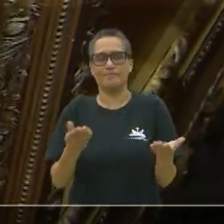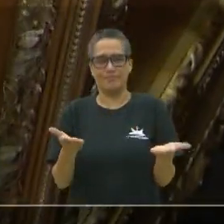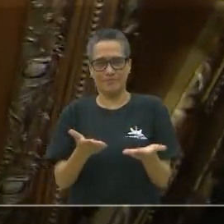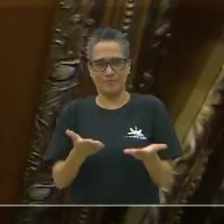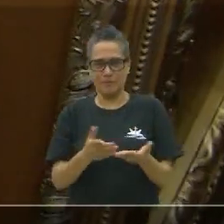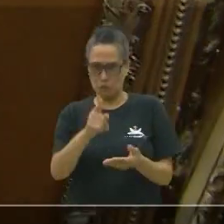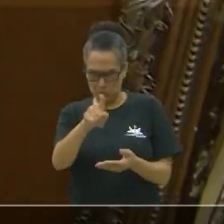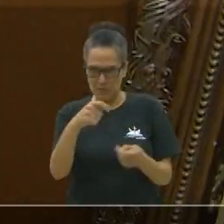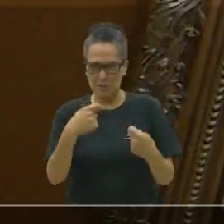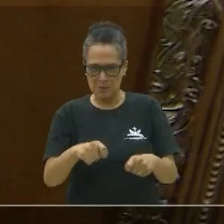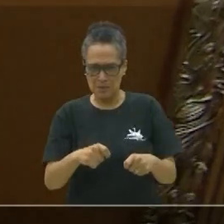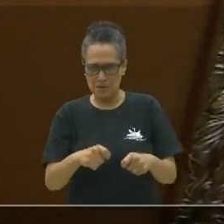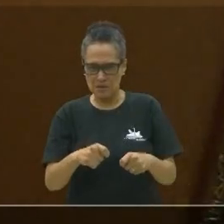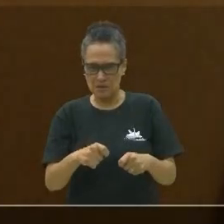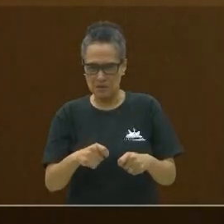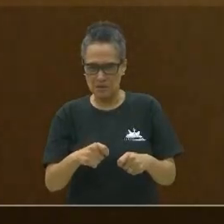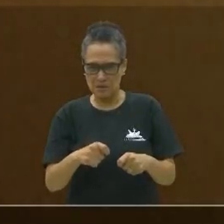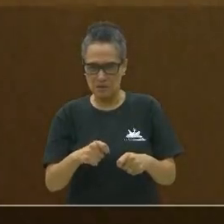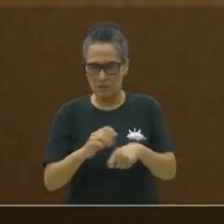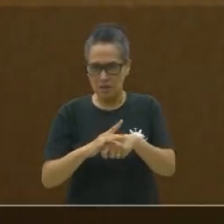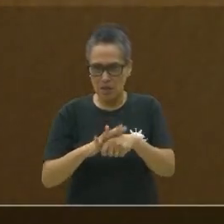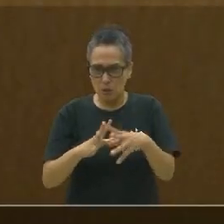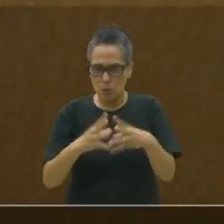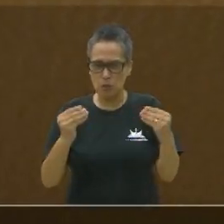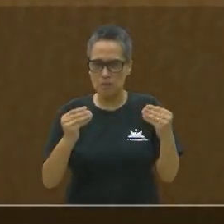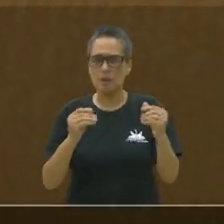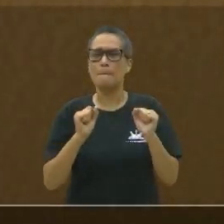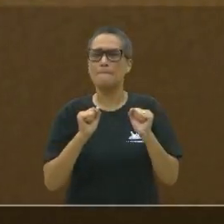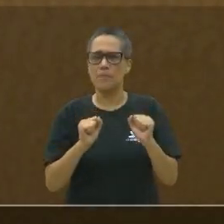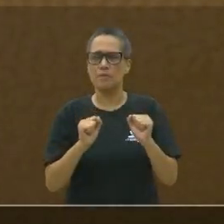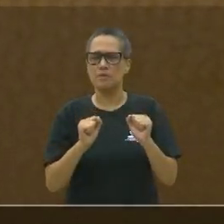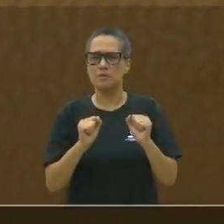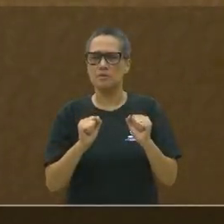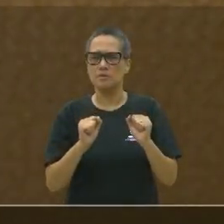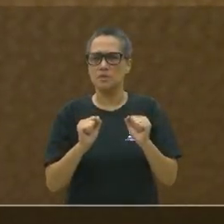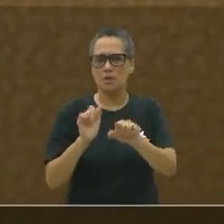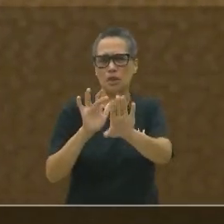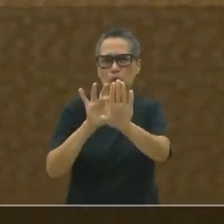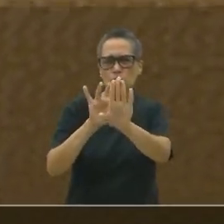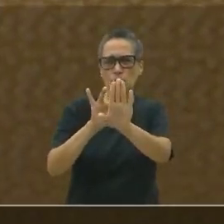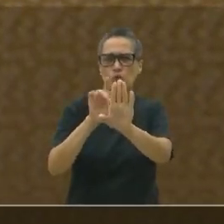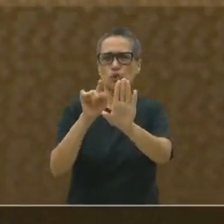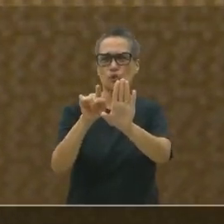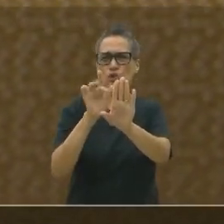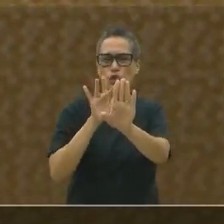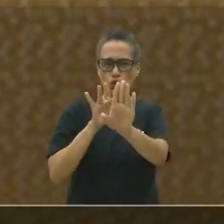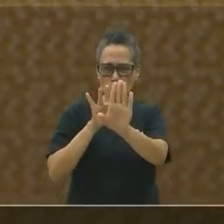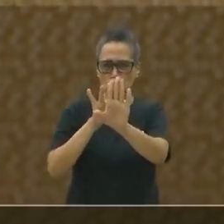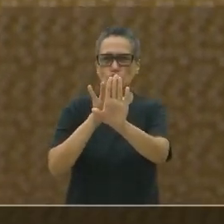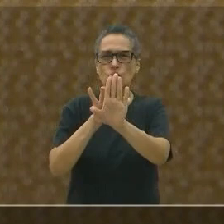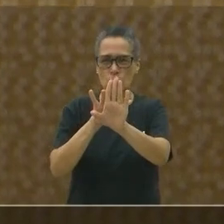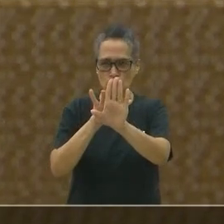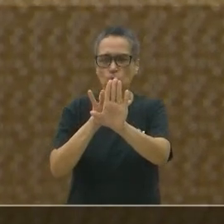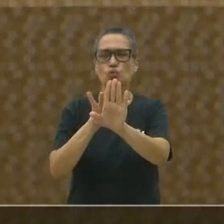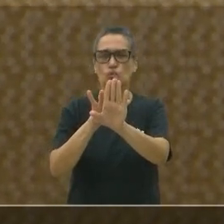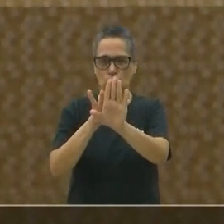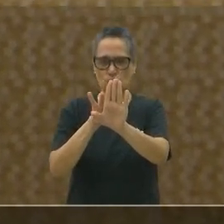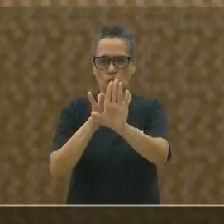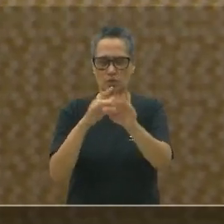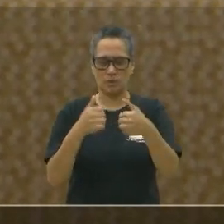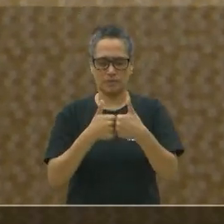precisa de uma cura? Você pode tocar essa arca agora. Isso, você vai tocando essa arca